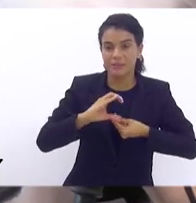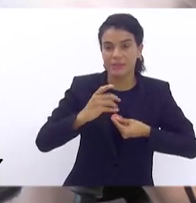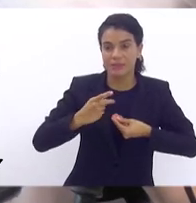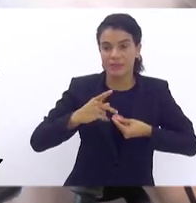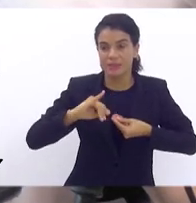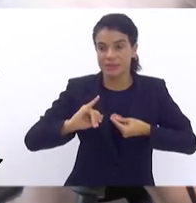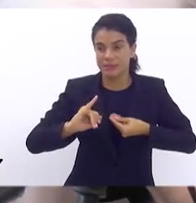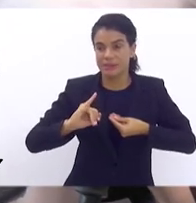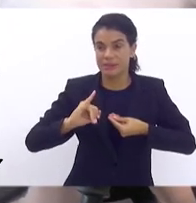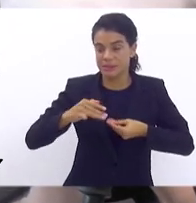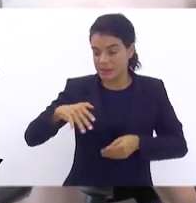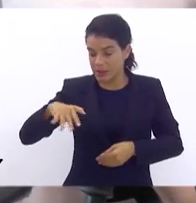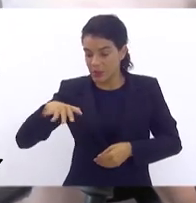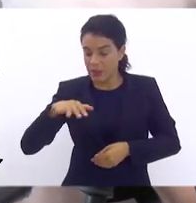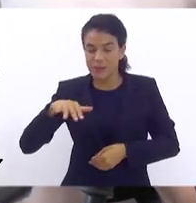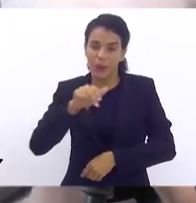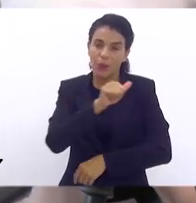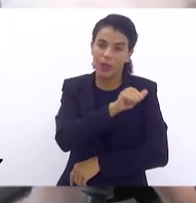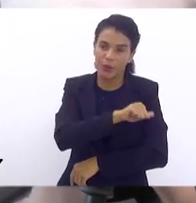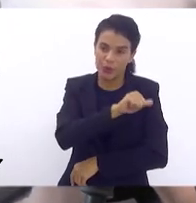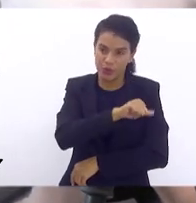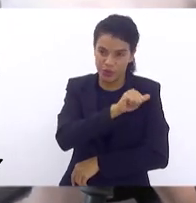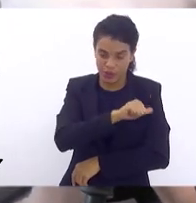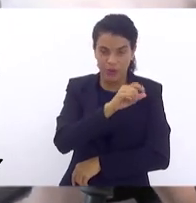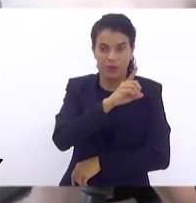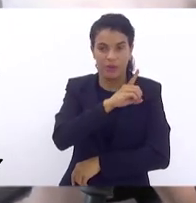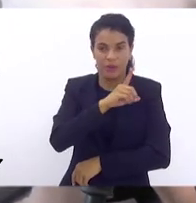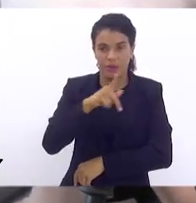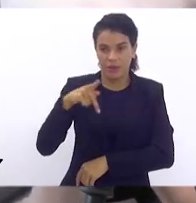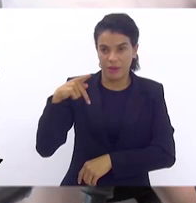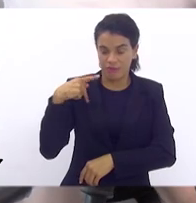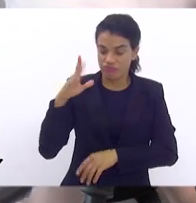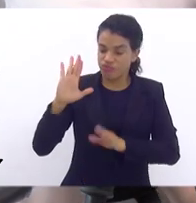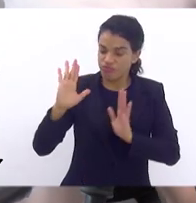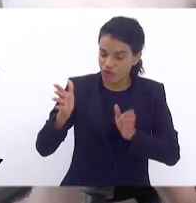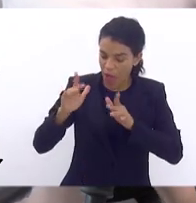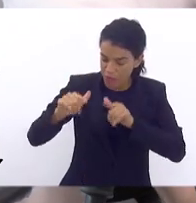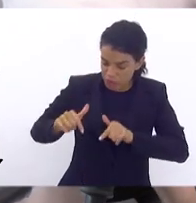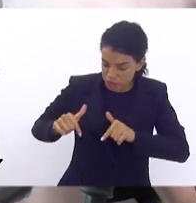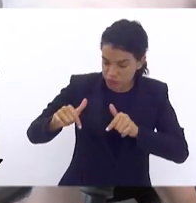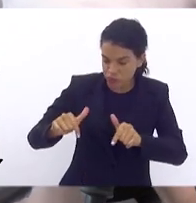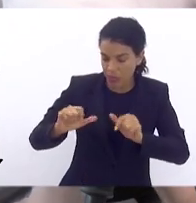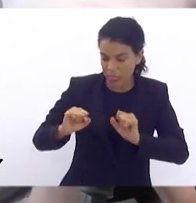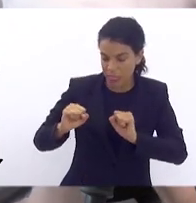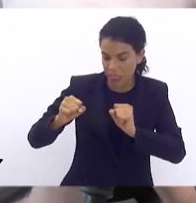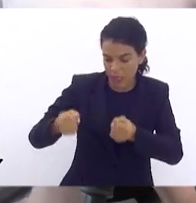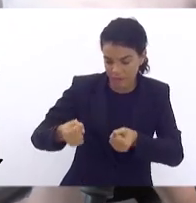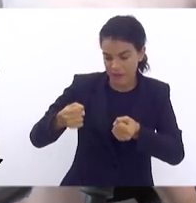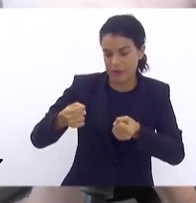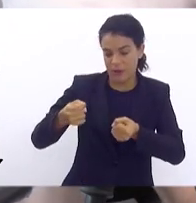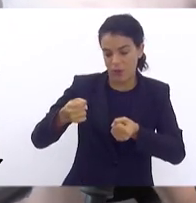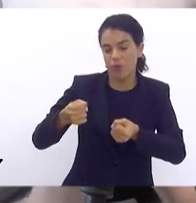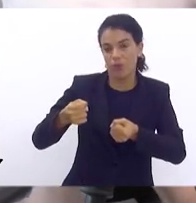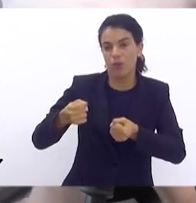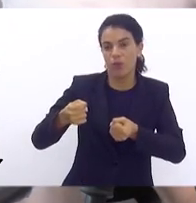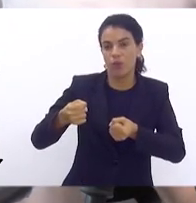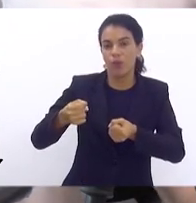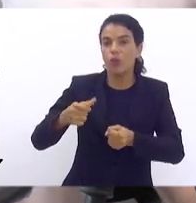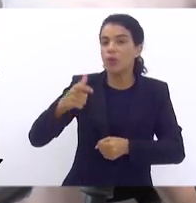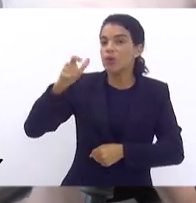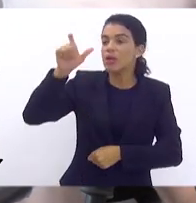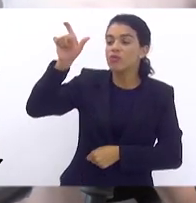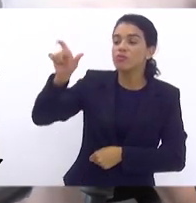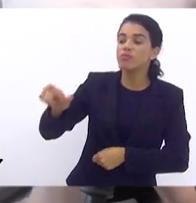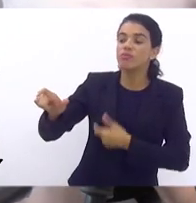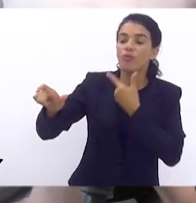casos do Rio de Janeiro que a defensoria agiu que o cidadão que praticou essa